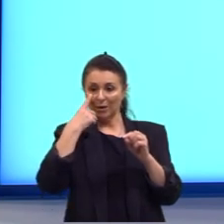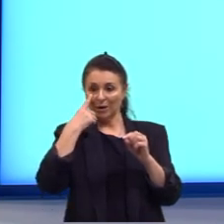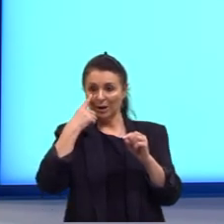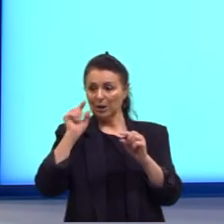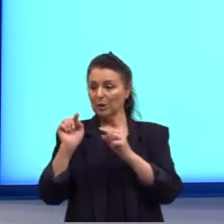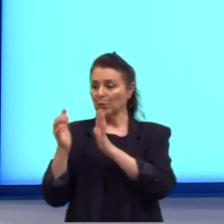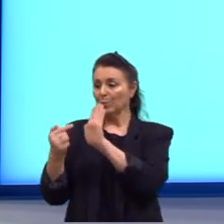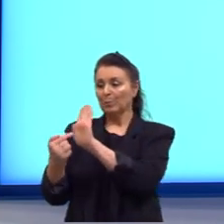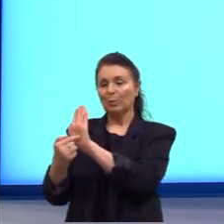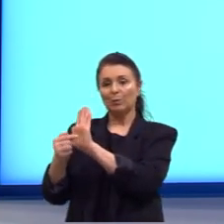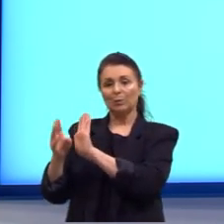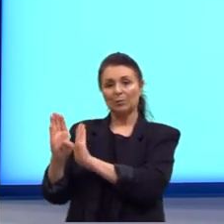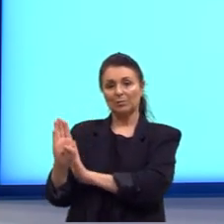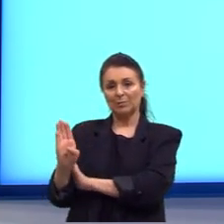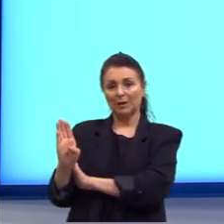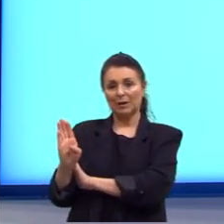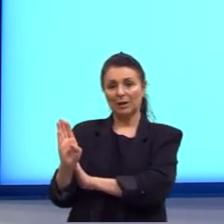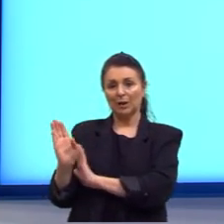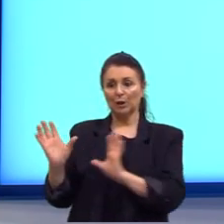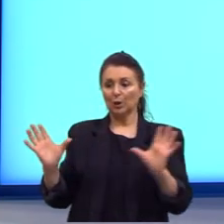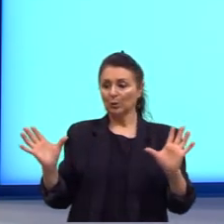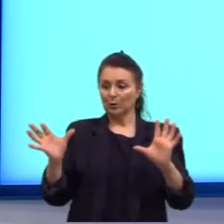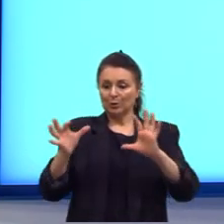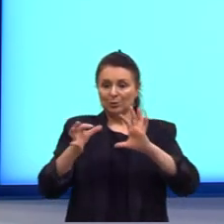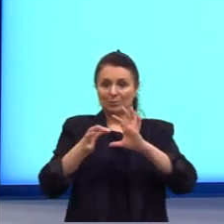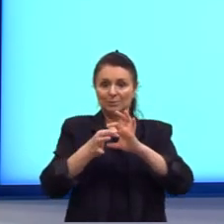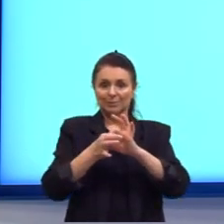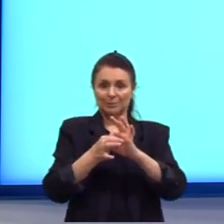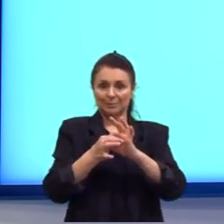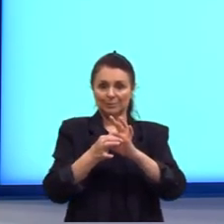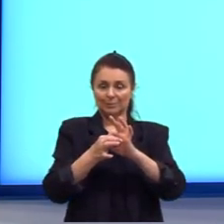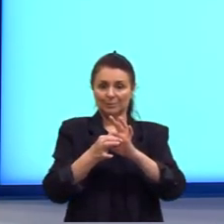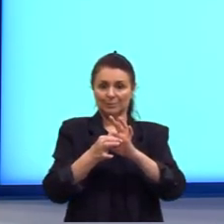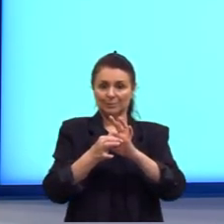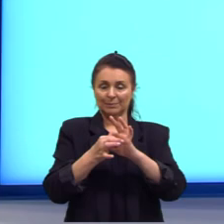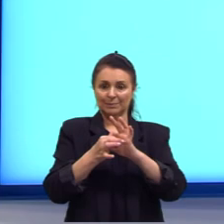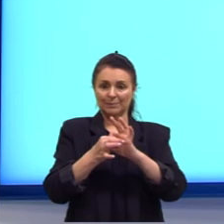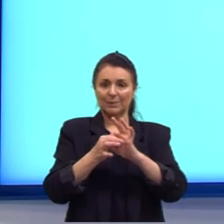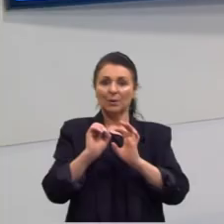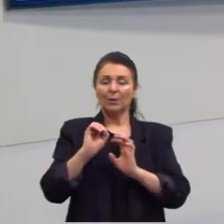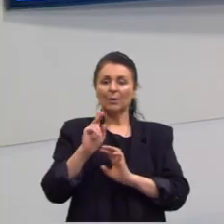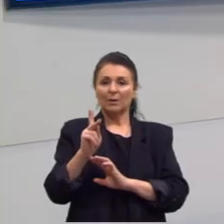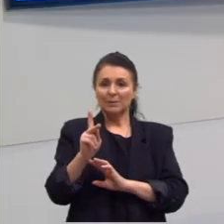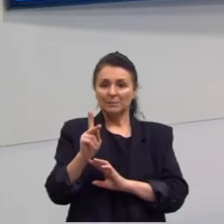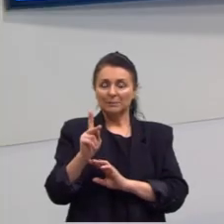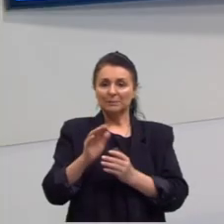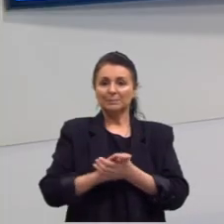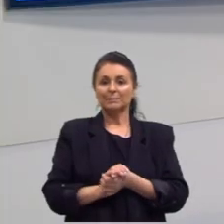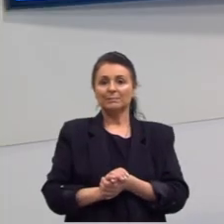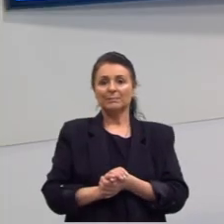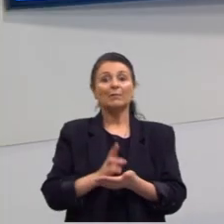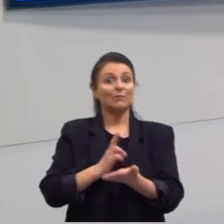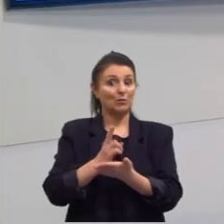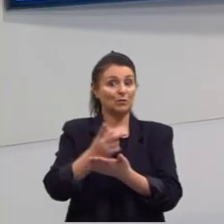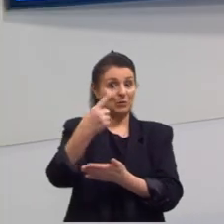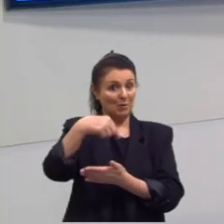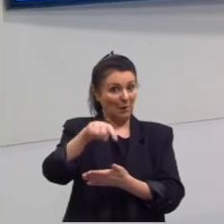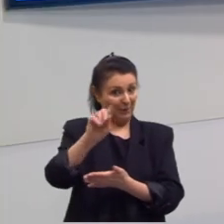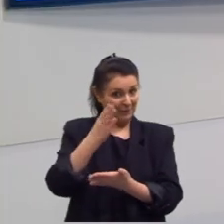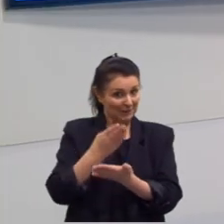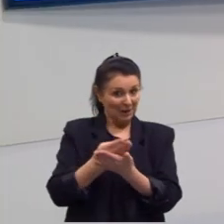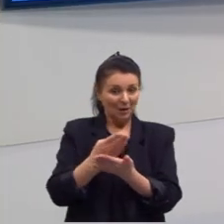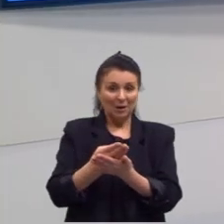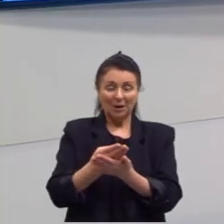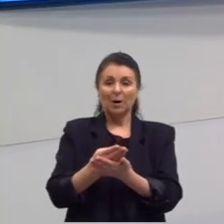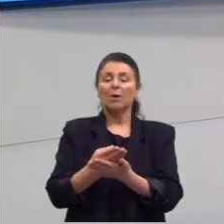então todos eles se conectam entre si certo pessoal a gente continua então na próxima